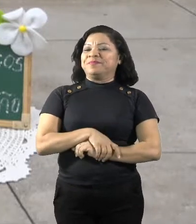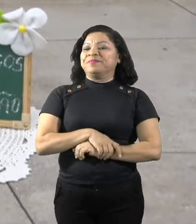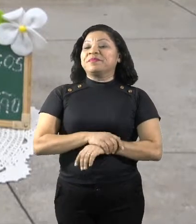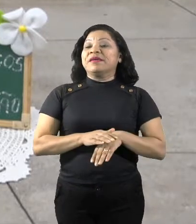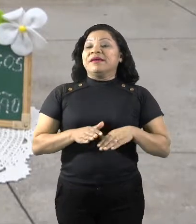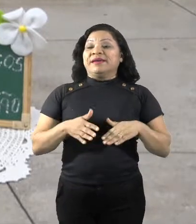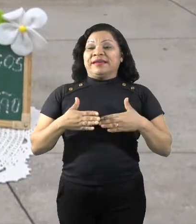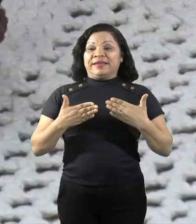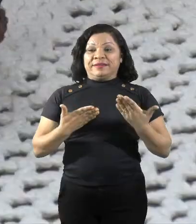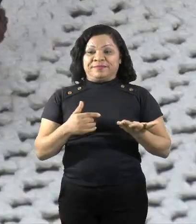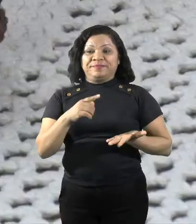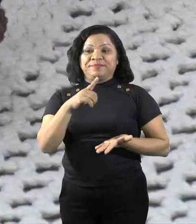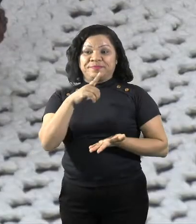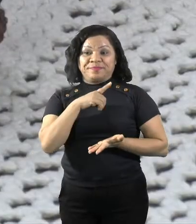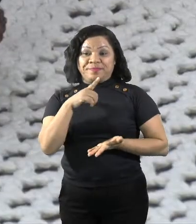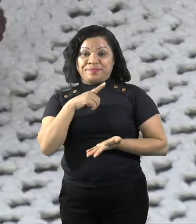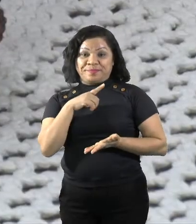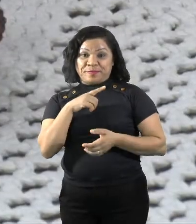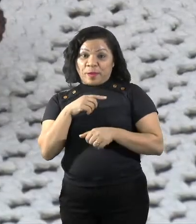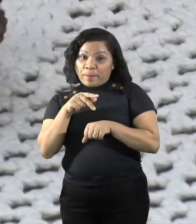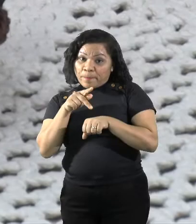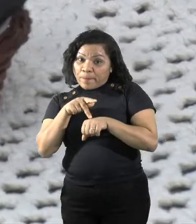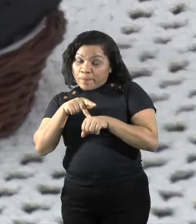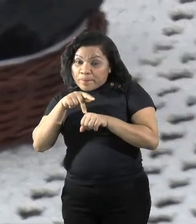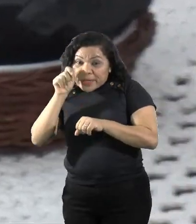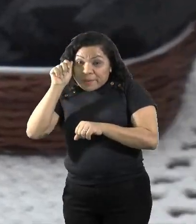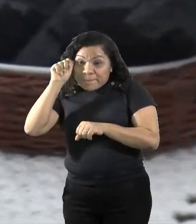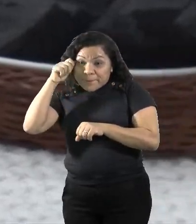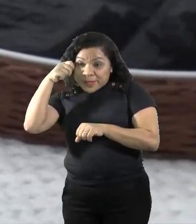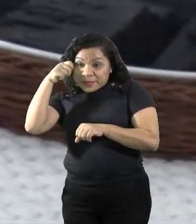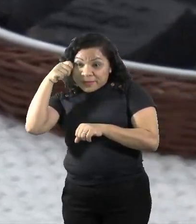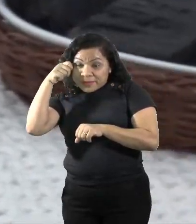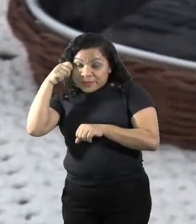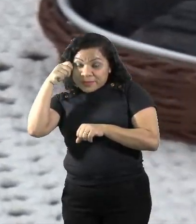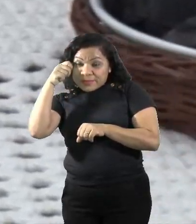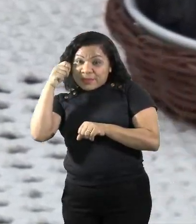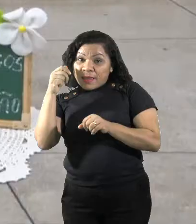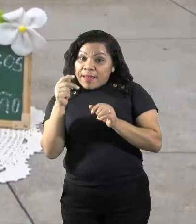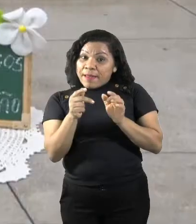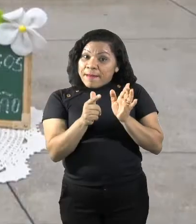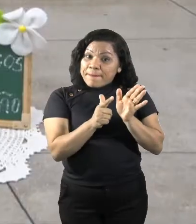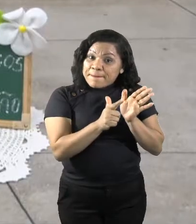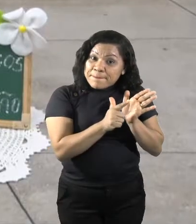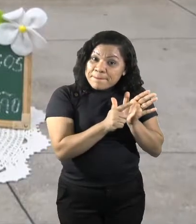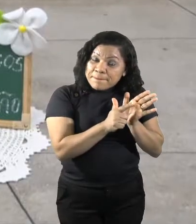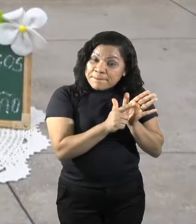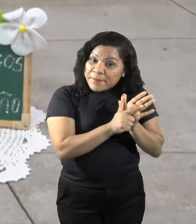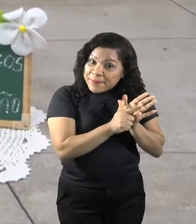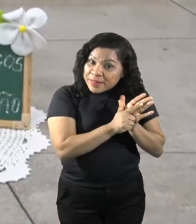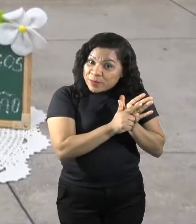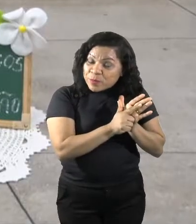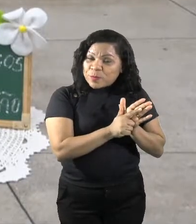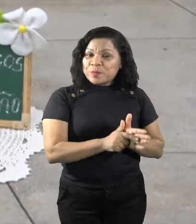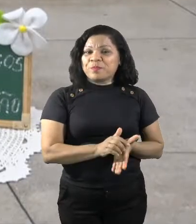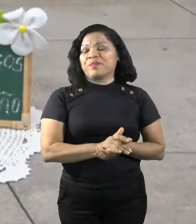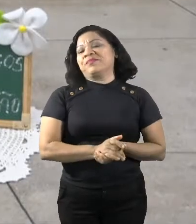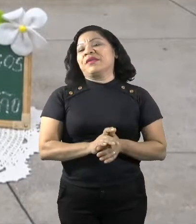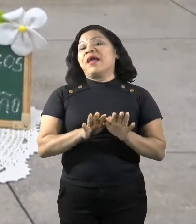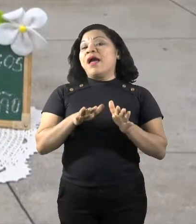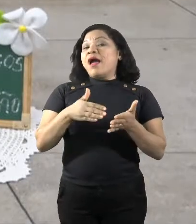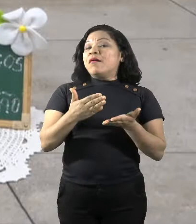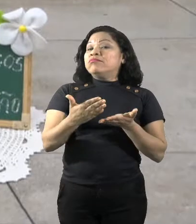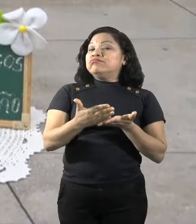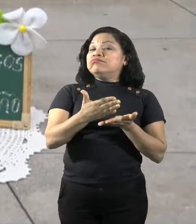nós temos carvão e papelão. Antes de começar a brincadeira,